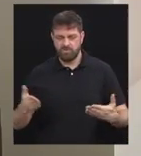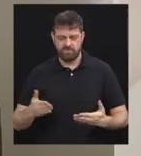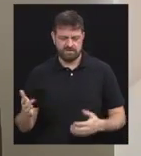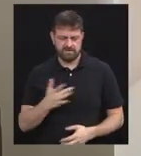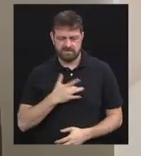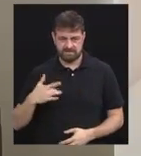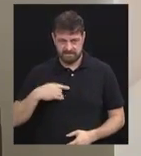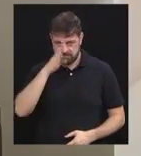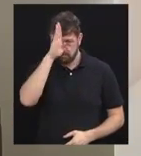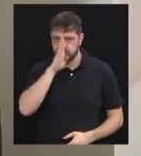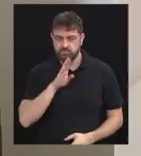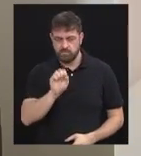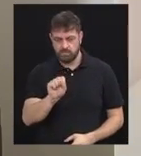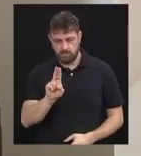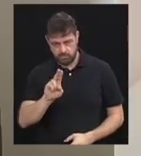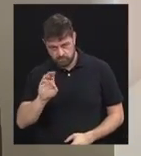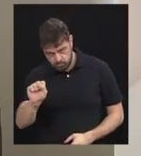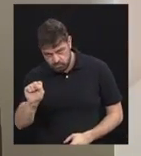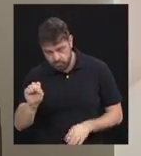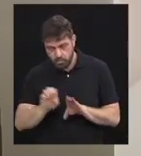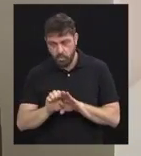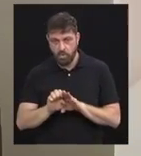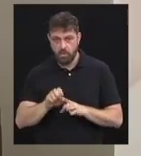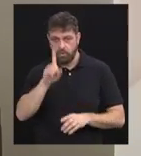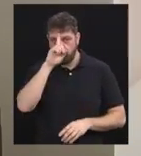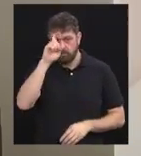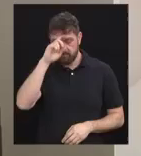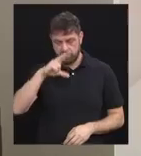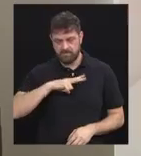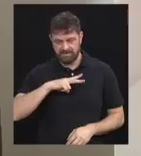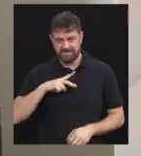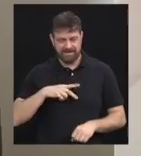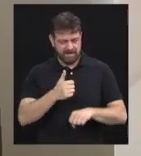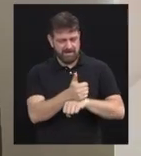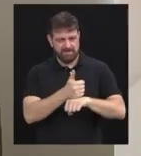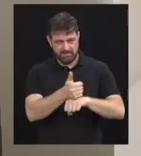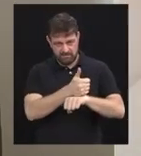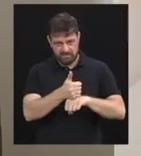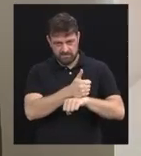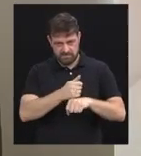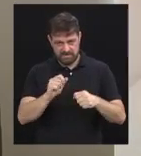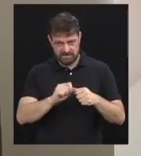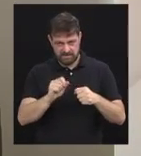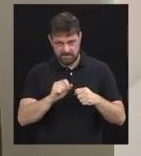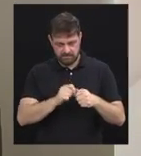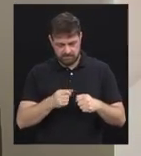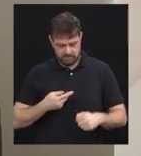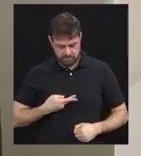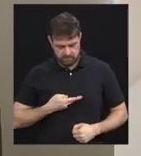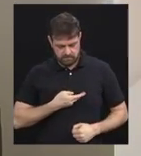sistema público como no sistema privado, nós temos grandes mastologistas que são chamados de